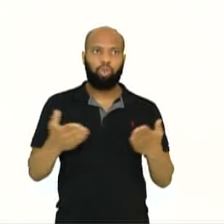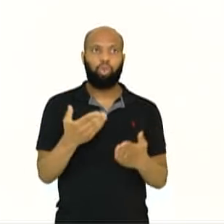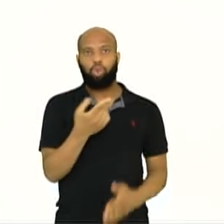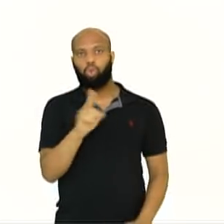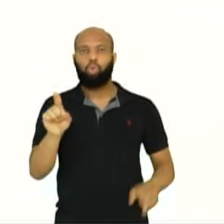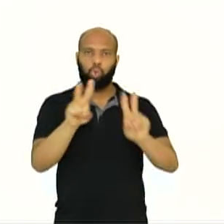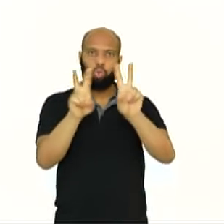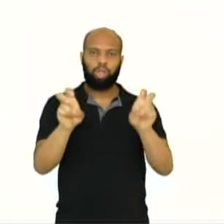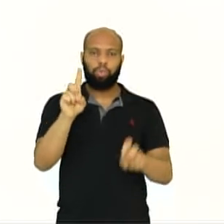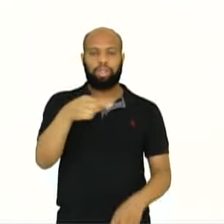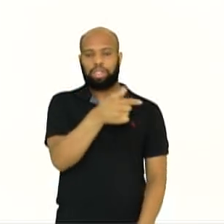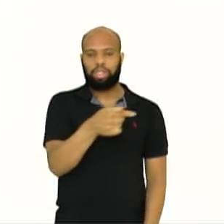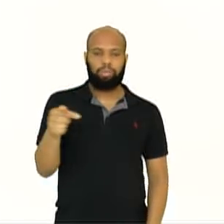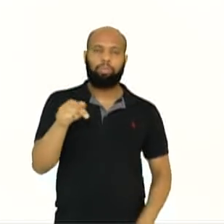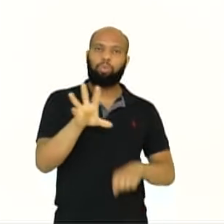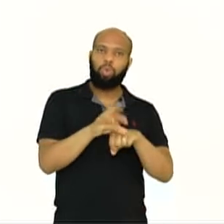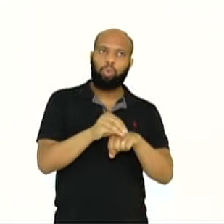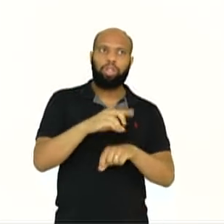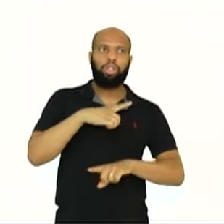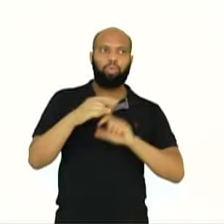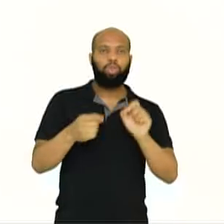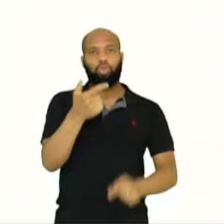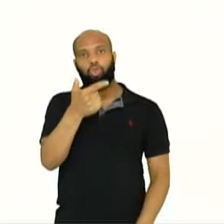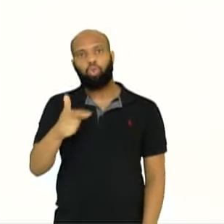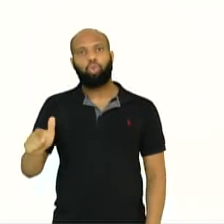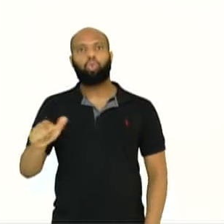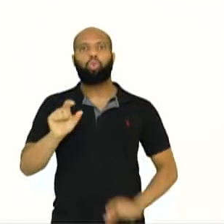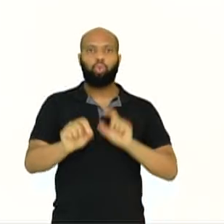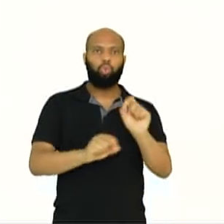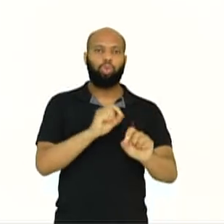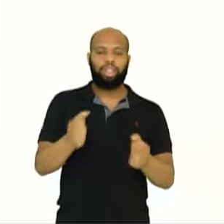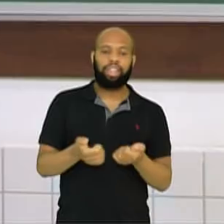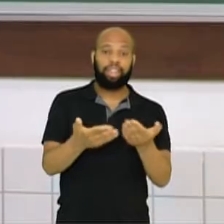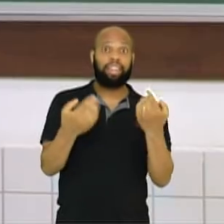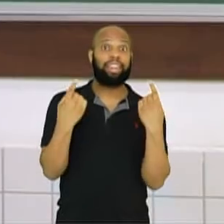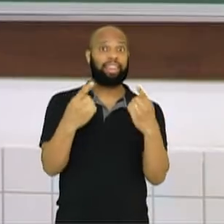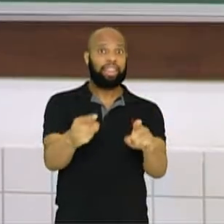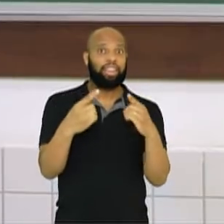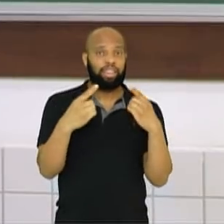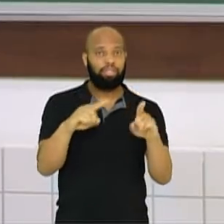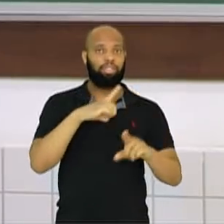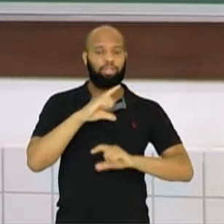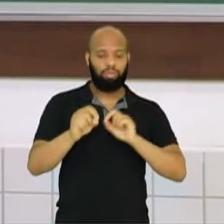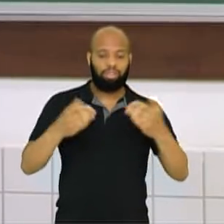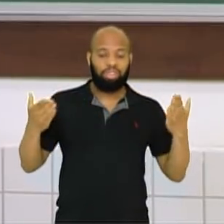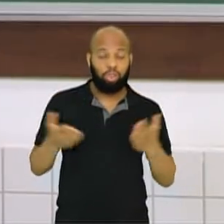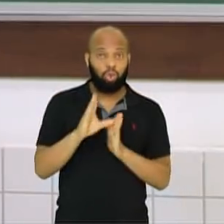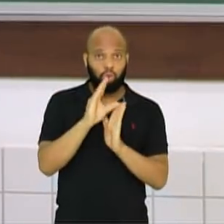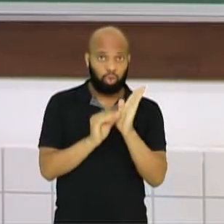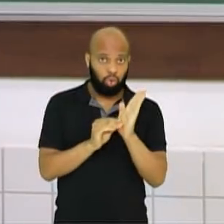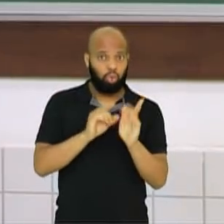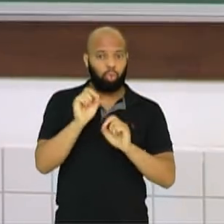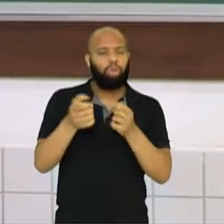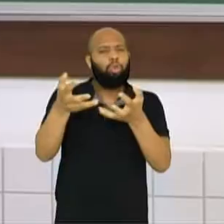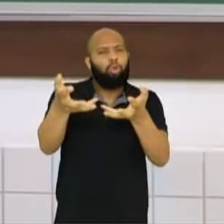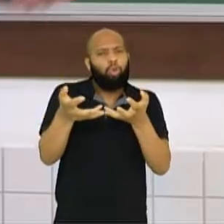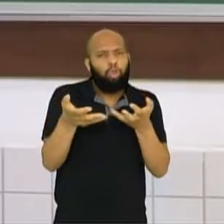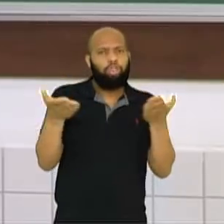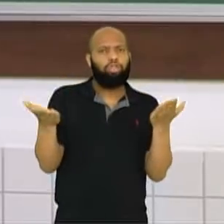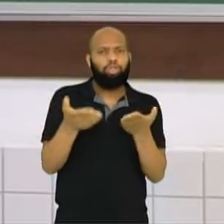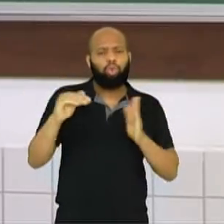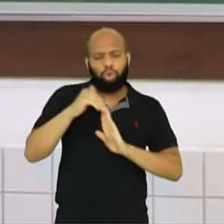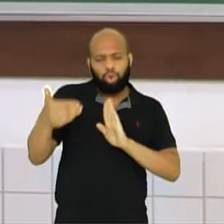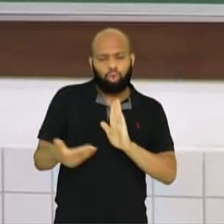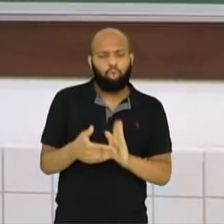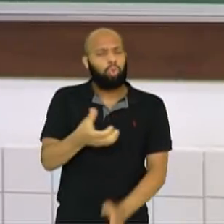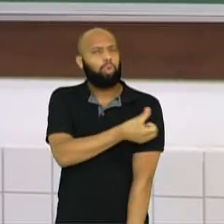último tema, Semana do Conhecimento. Vamos novamente lançar para vocês os desafios, vamos trabalhar esse conteúdo e é um convite que eu faço a toda a